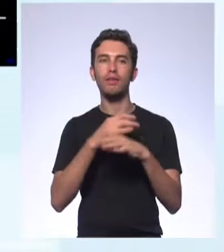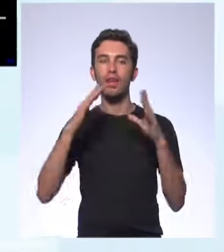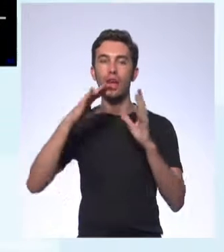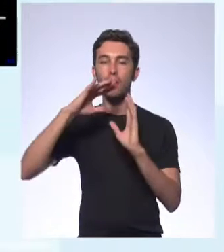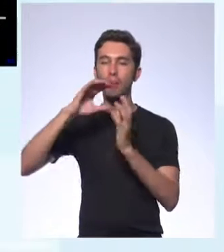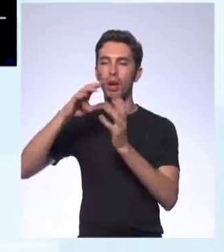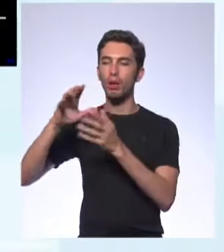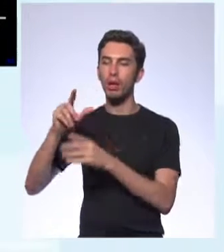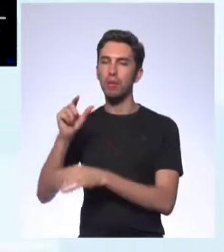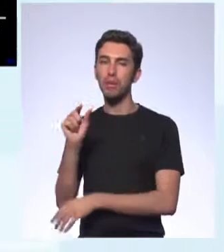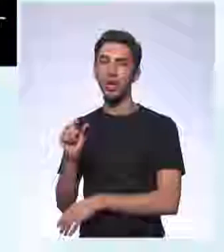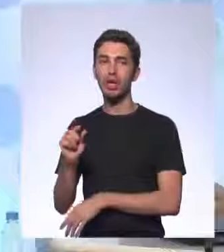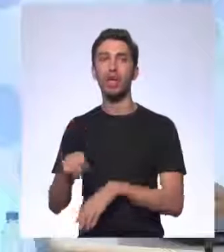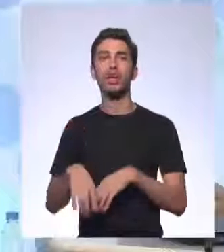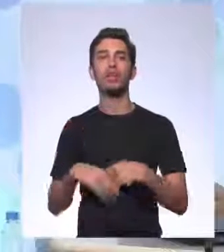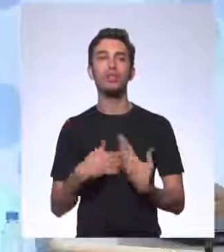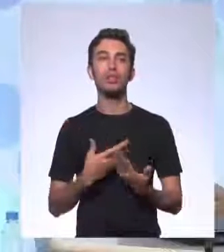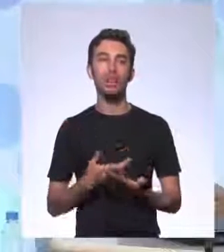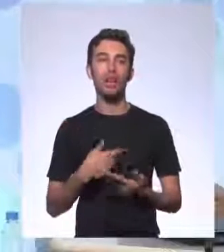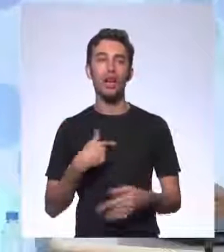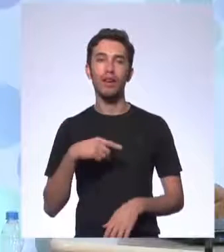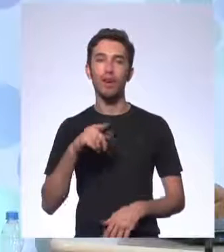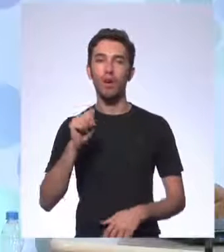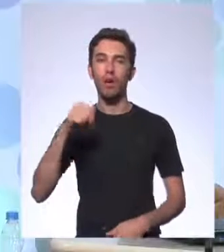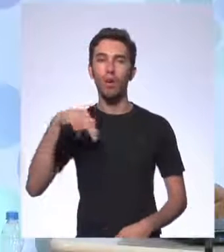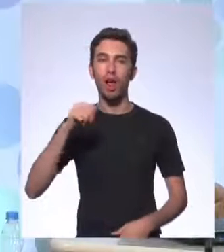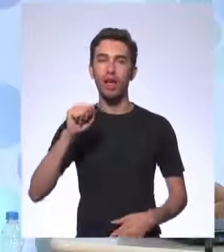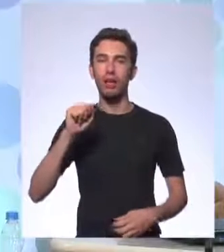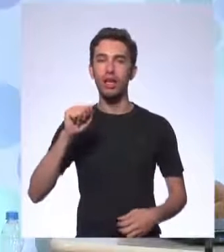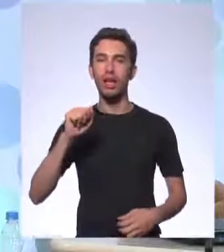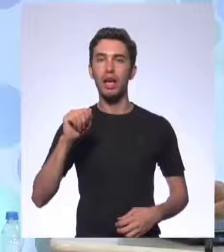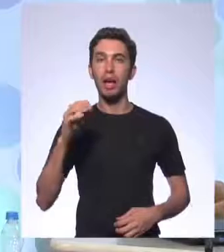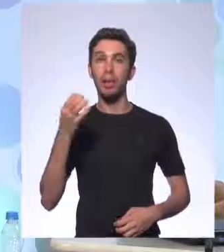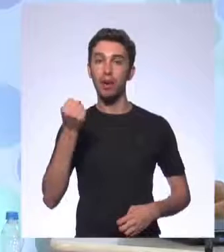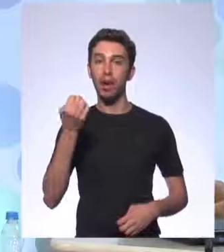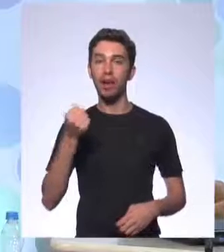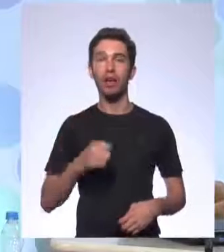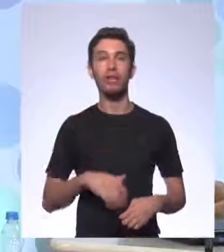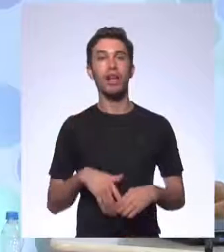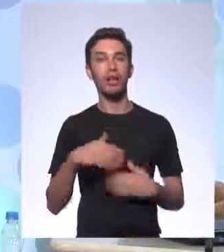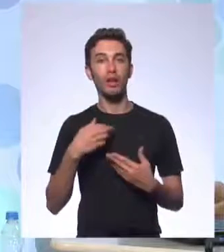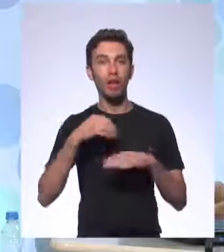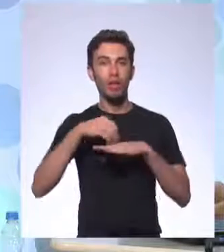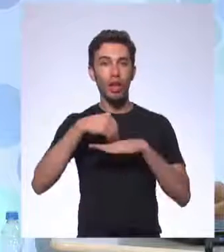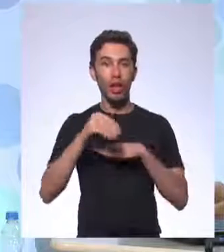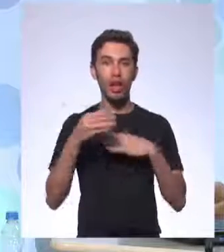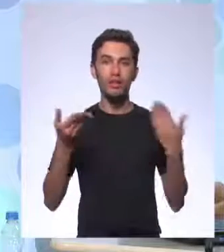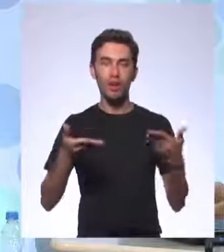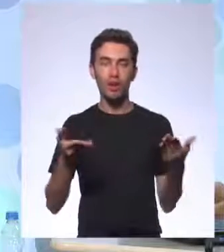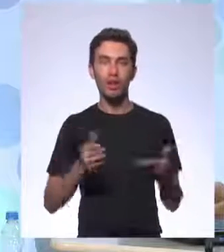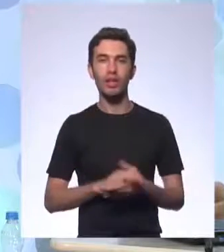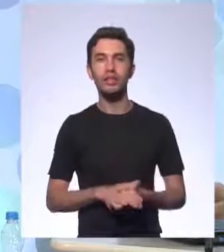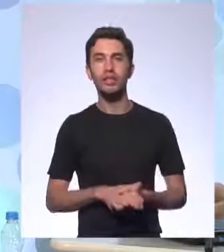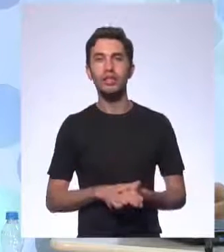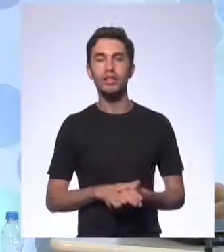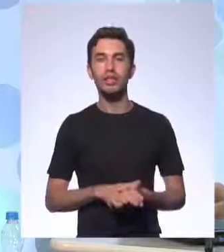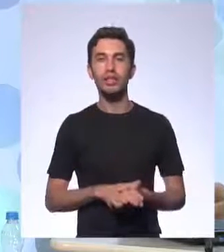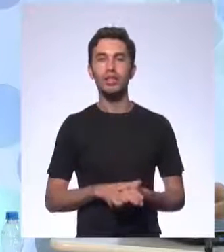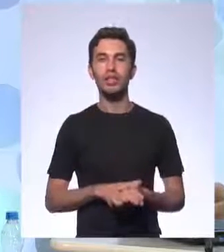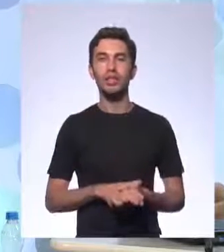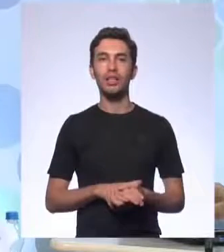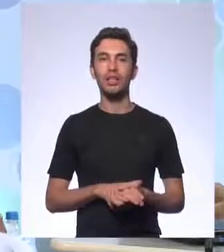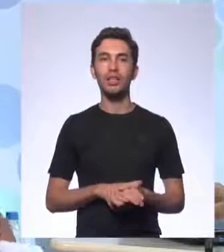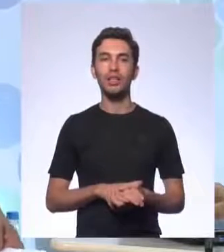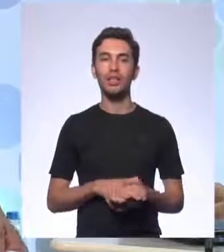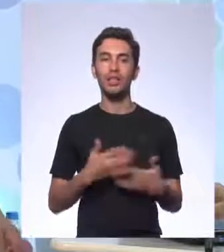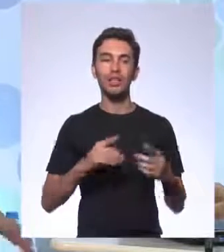planetas e vai se transformar numa anã branca. Bom, o nosso recado era esse. A gente sistematiza aí com o ciclo